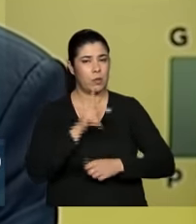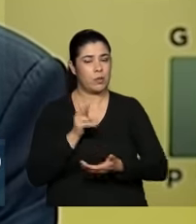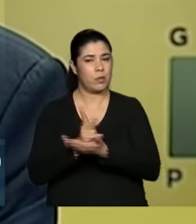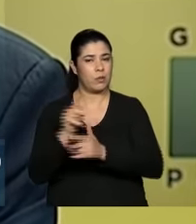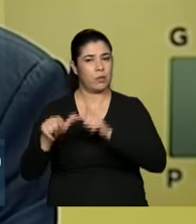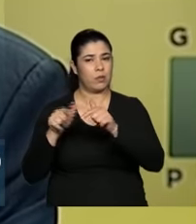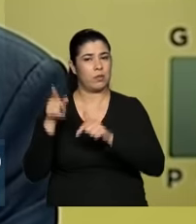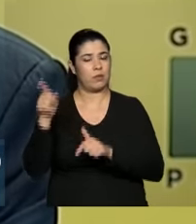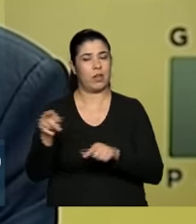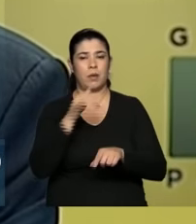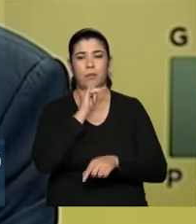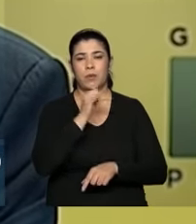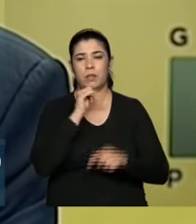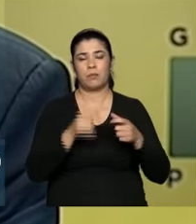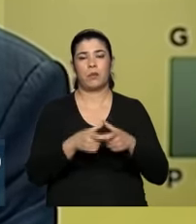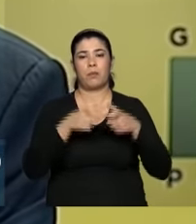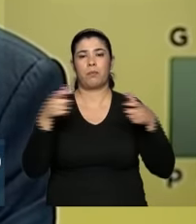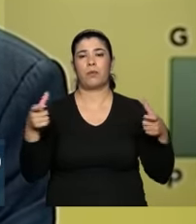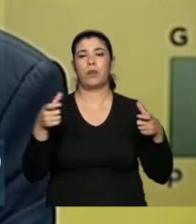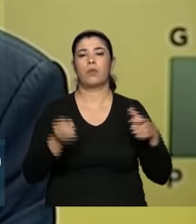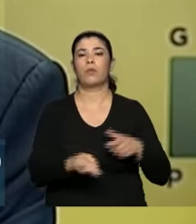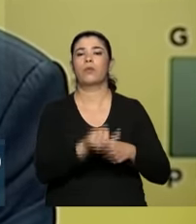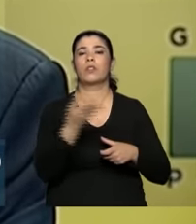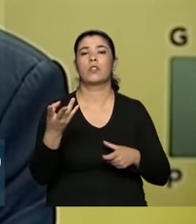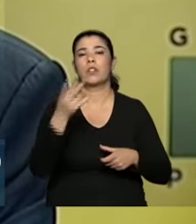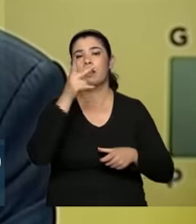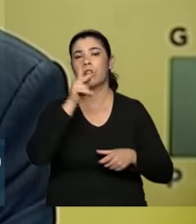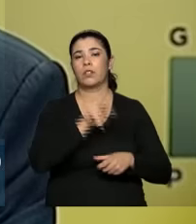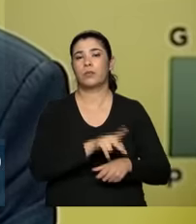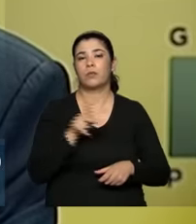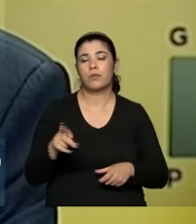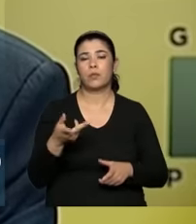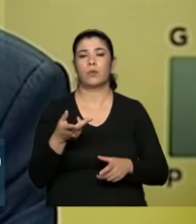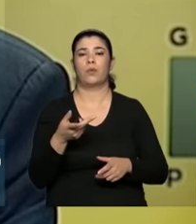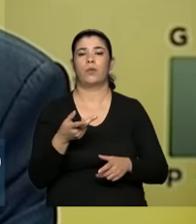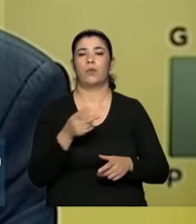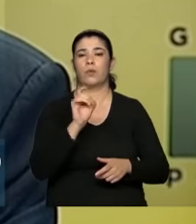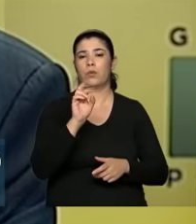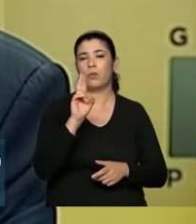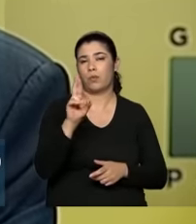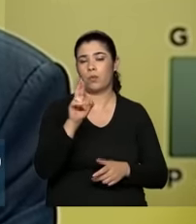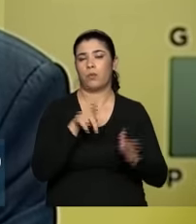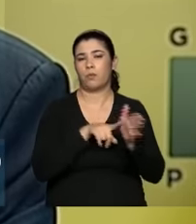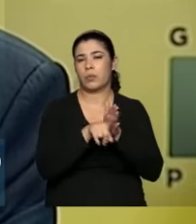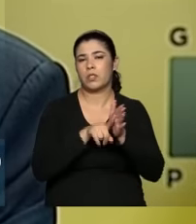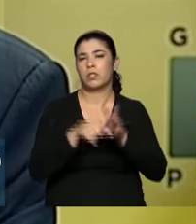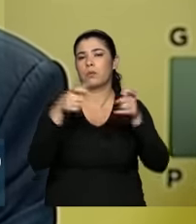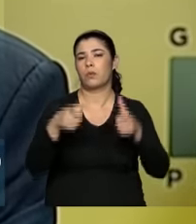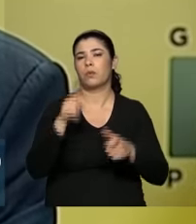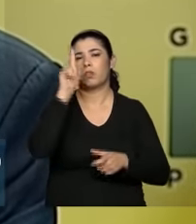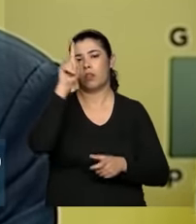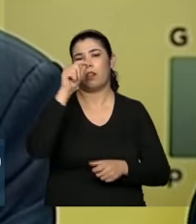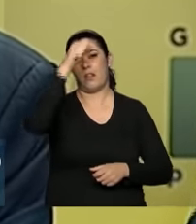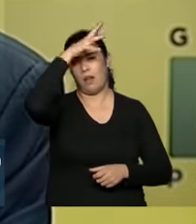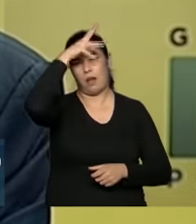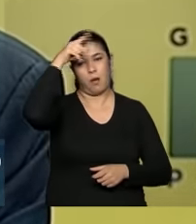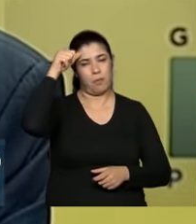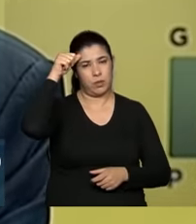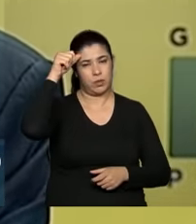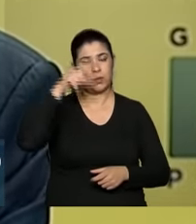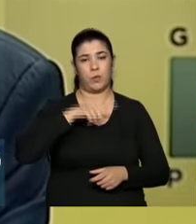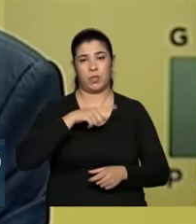exemplo, a população de professores, doutores, pesquisadores na Amazônia. Foi através de um sistema